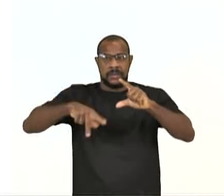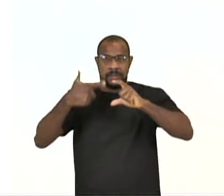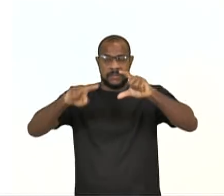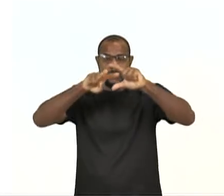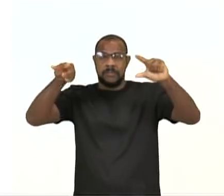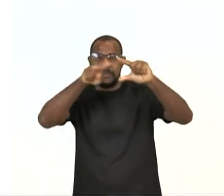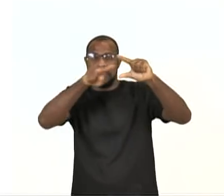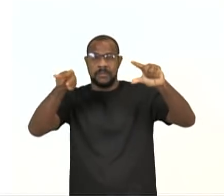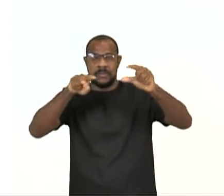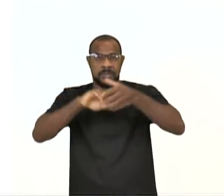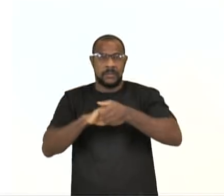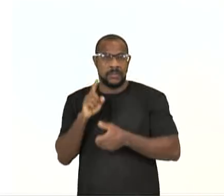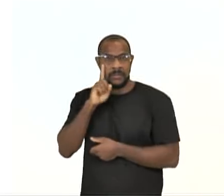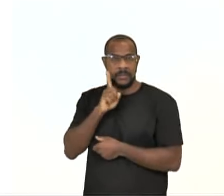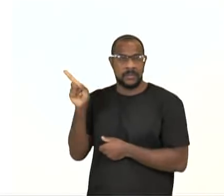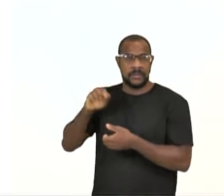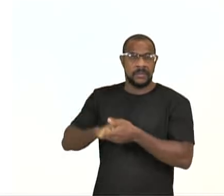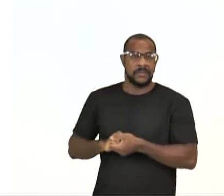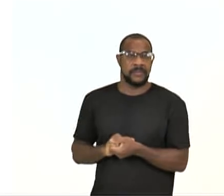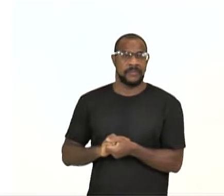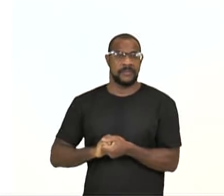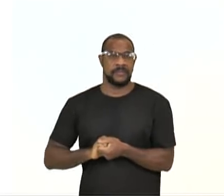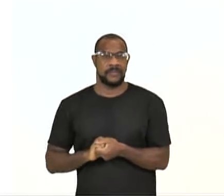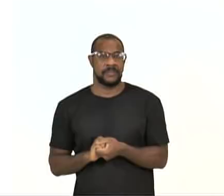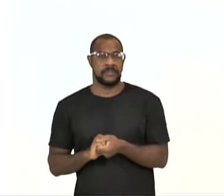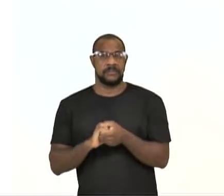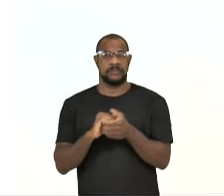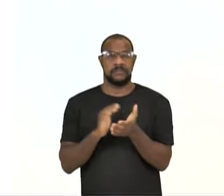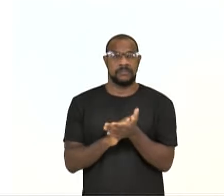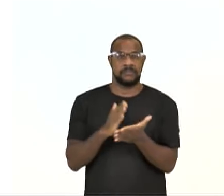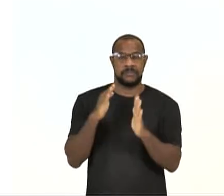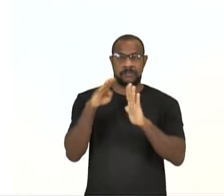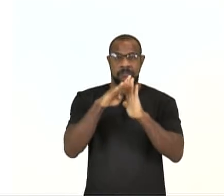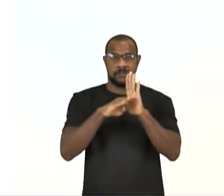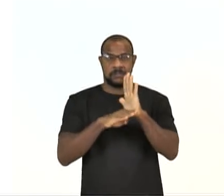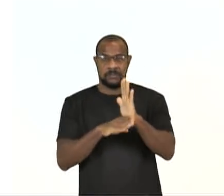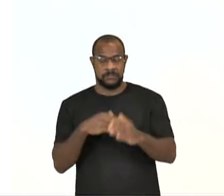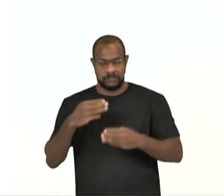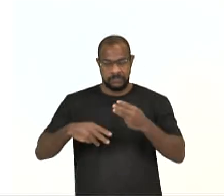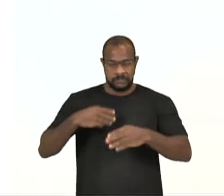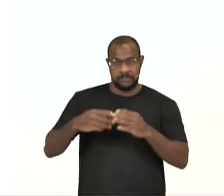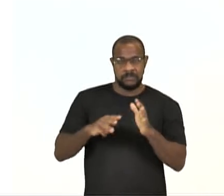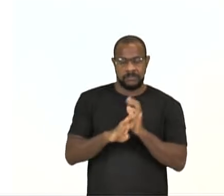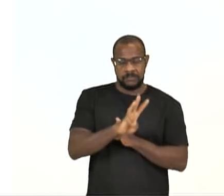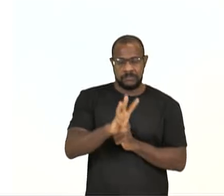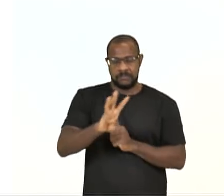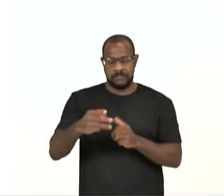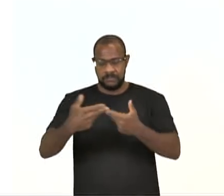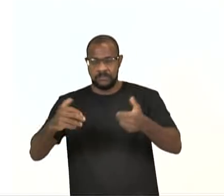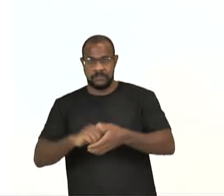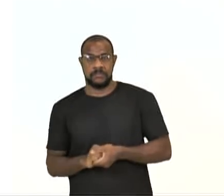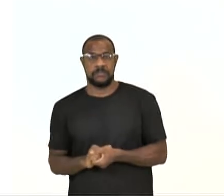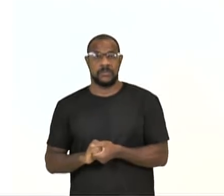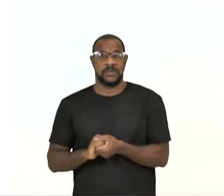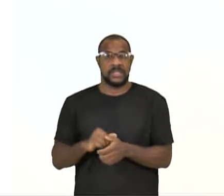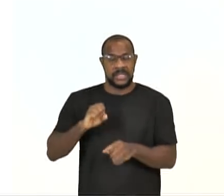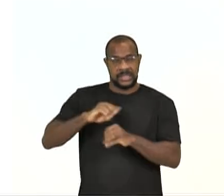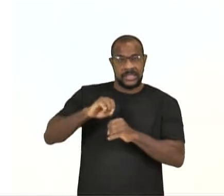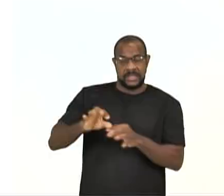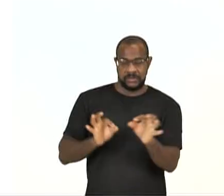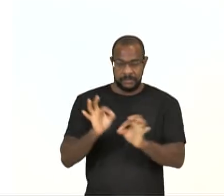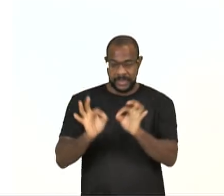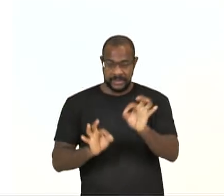narrador aparece em primeira pessoa, lembre que primeira pessoa é quando o narrador participa do fato, da narração, né?